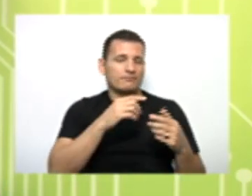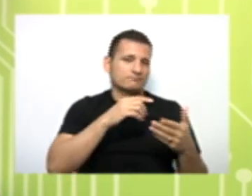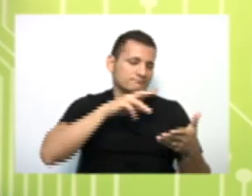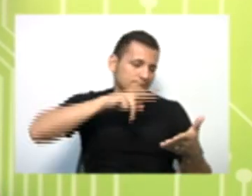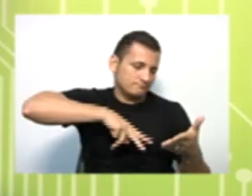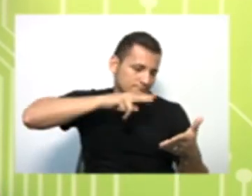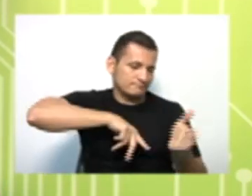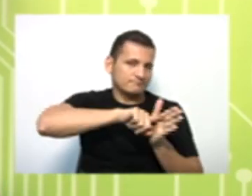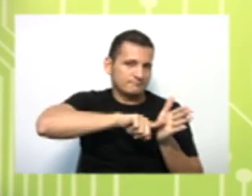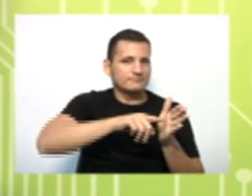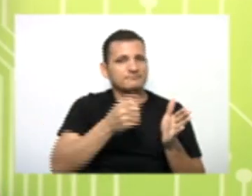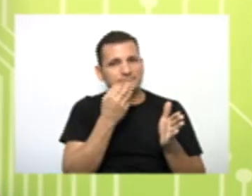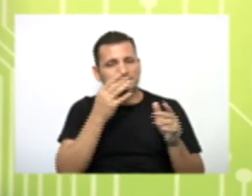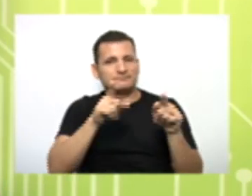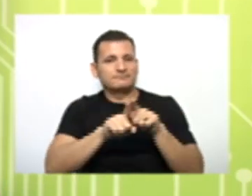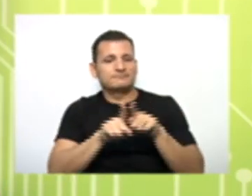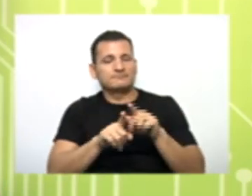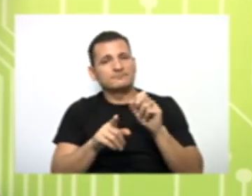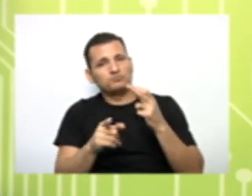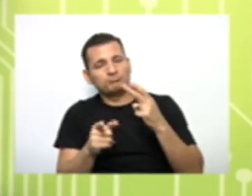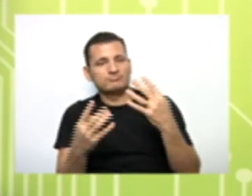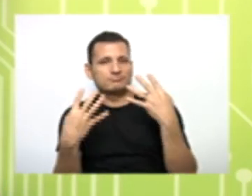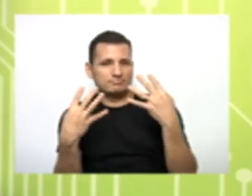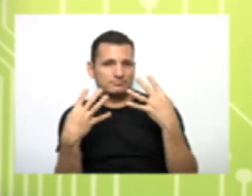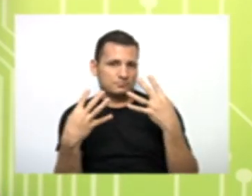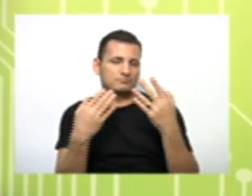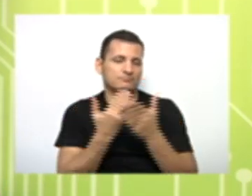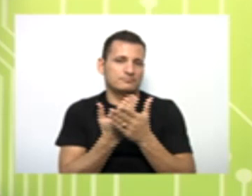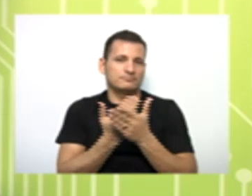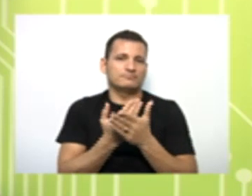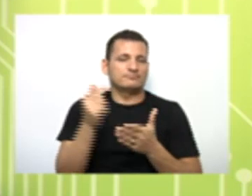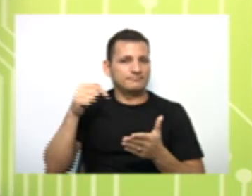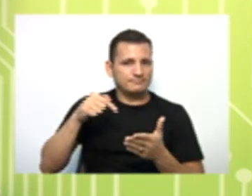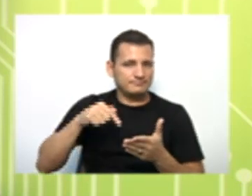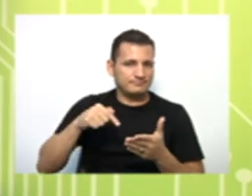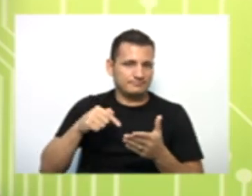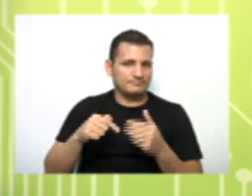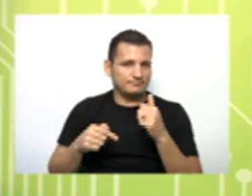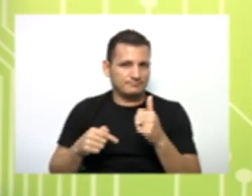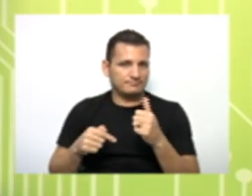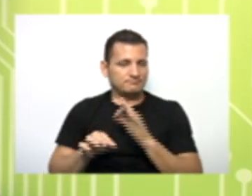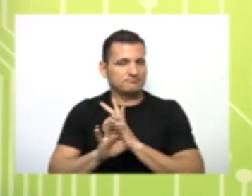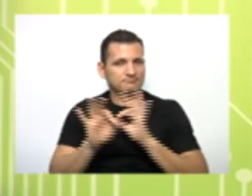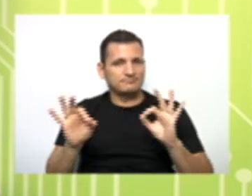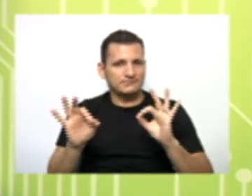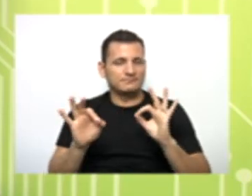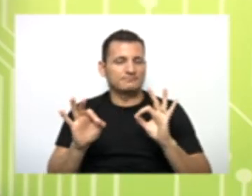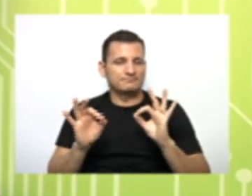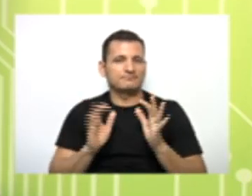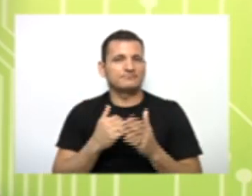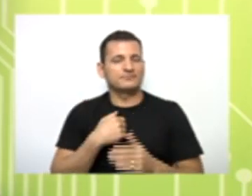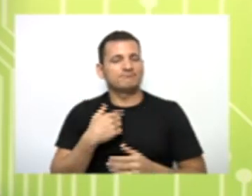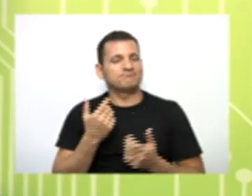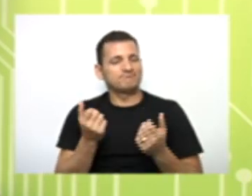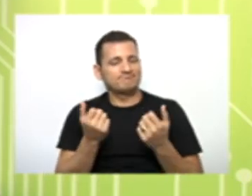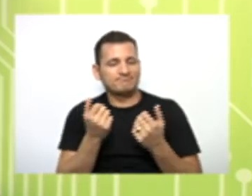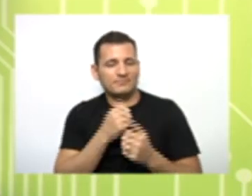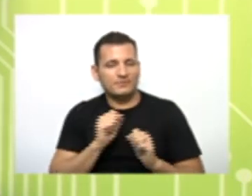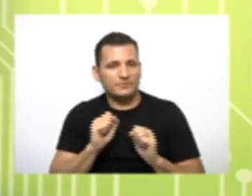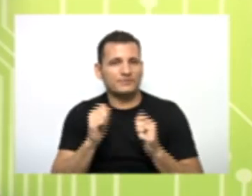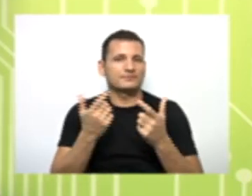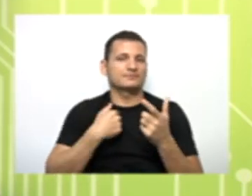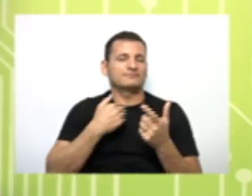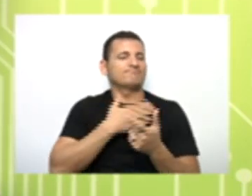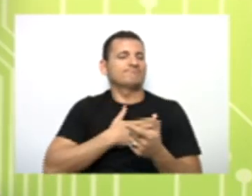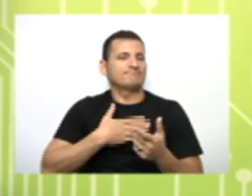que já é uma boa também, ou estão prestando atenção na aula aqui, tá? Tá ótimo, tá, pessoal? Eu adoro tudo isso,